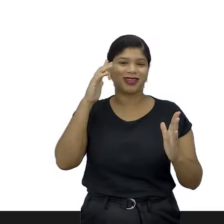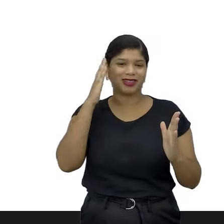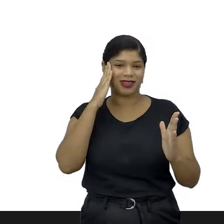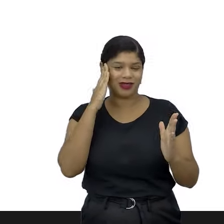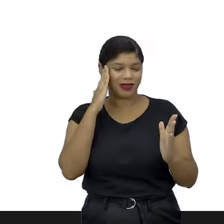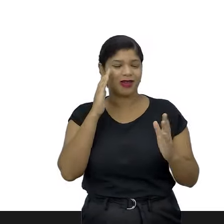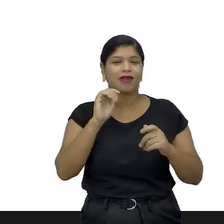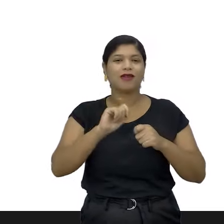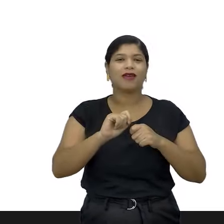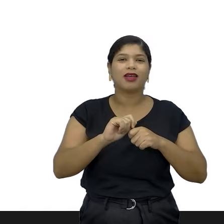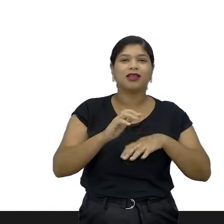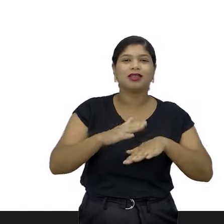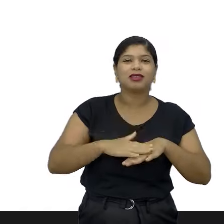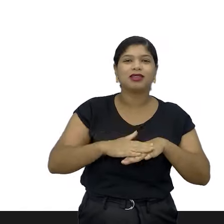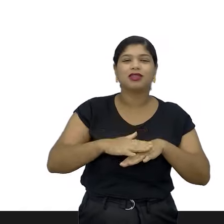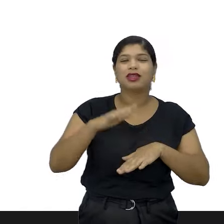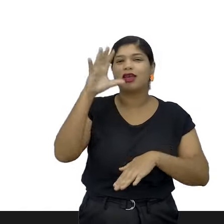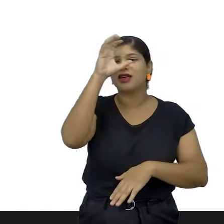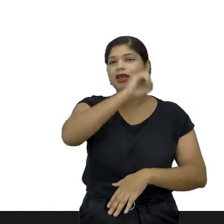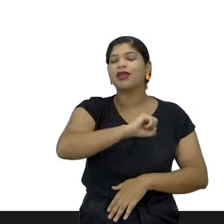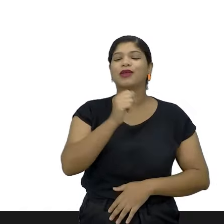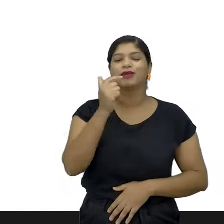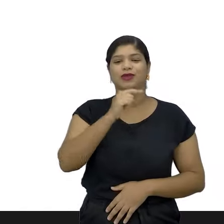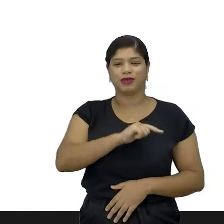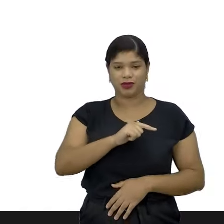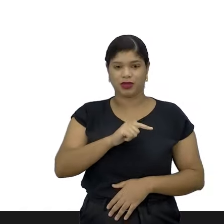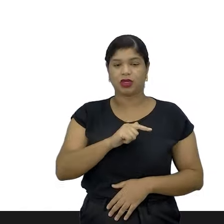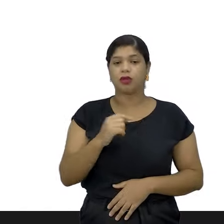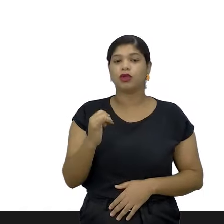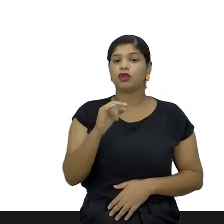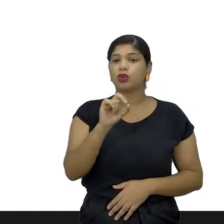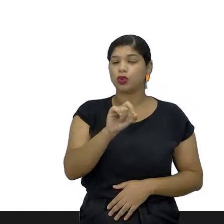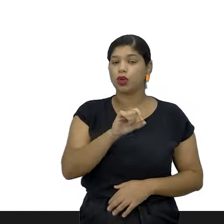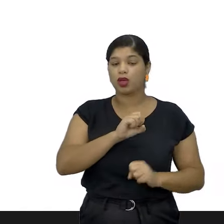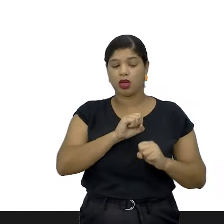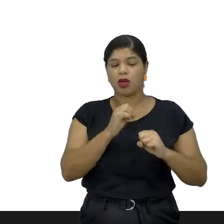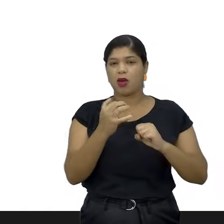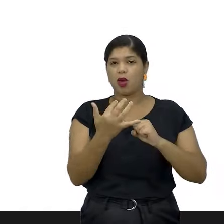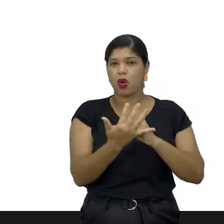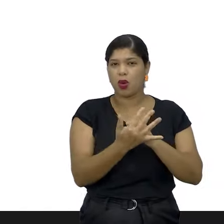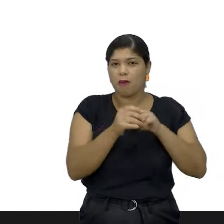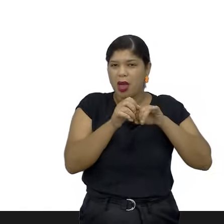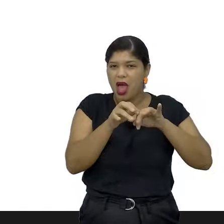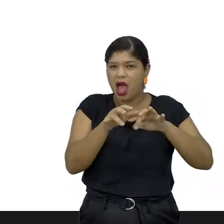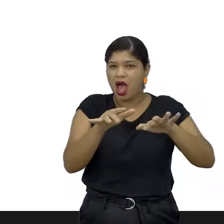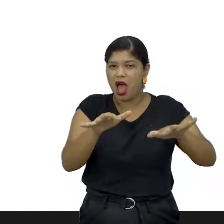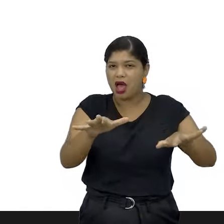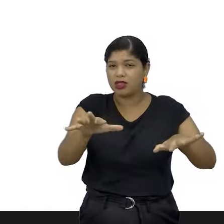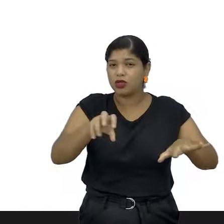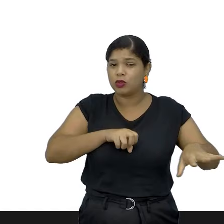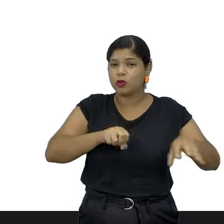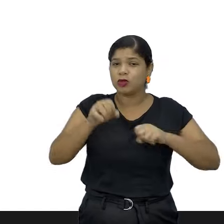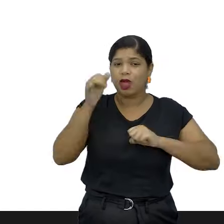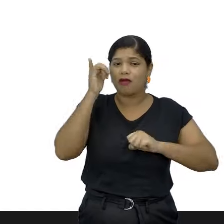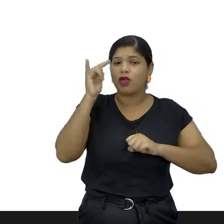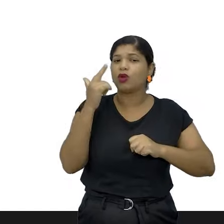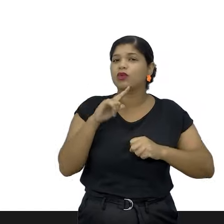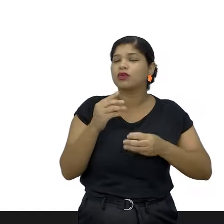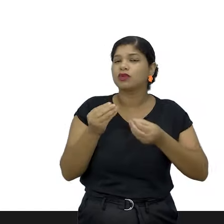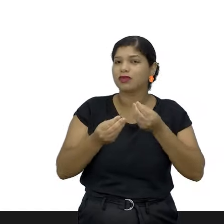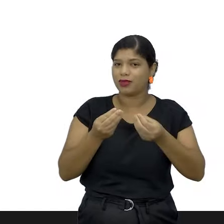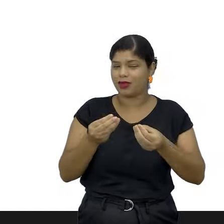ler imagens sobre a prevenção e contaminação do Covid, e após, eles vão explorar, né,